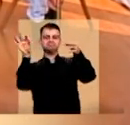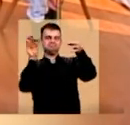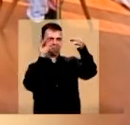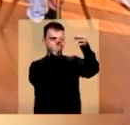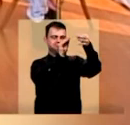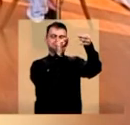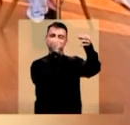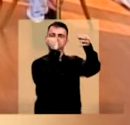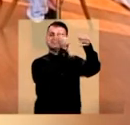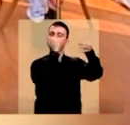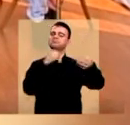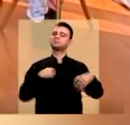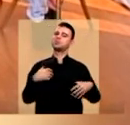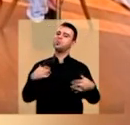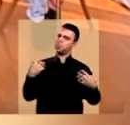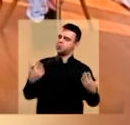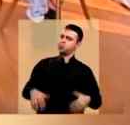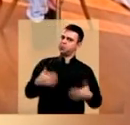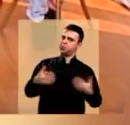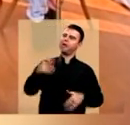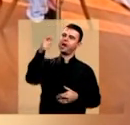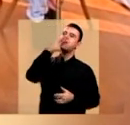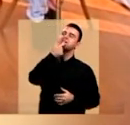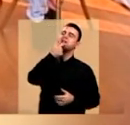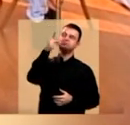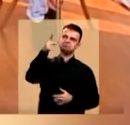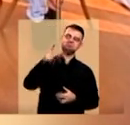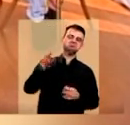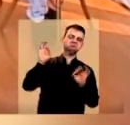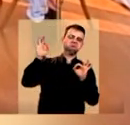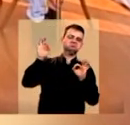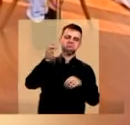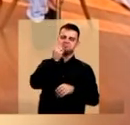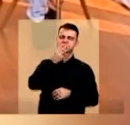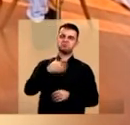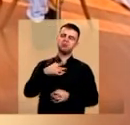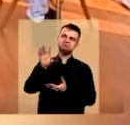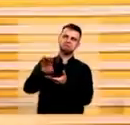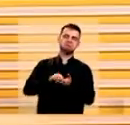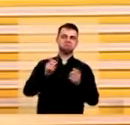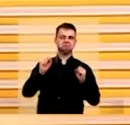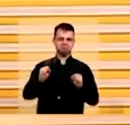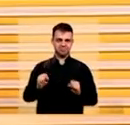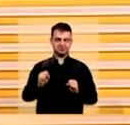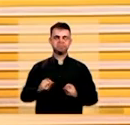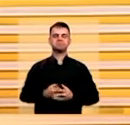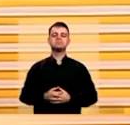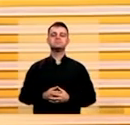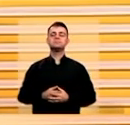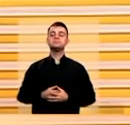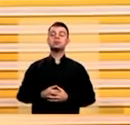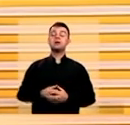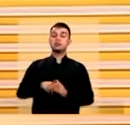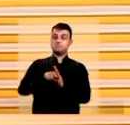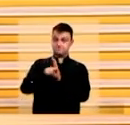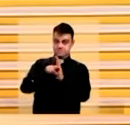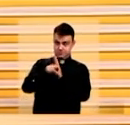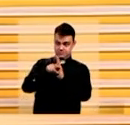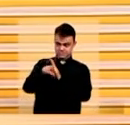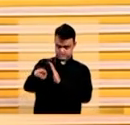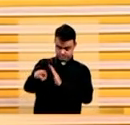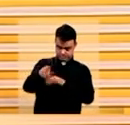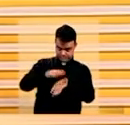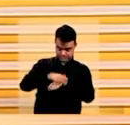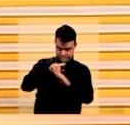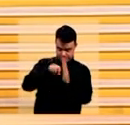bom exemplo, né, que vem lá da Inglaterra. Ô, professor, tem um outro dado da pesquisa que eu gostaria que o senhor comentasse, que